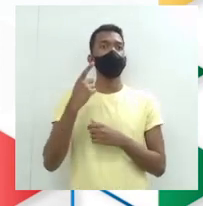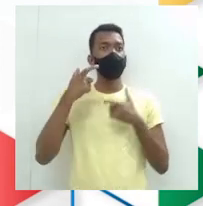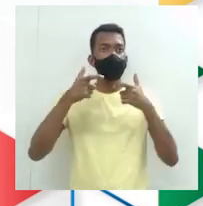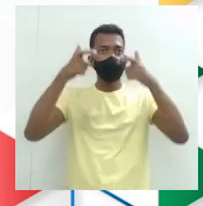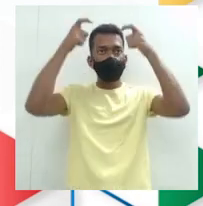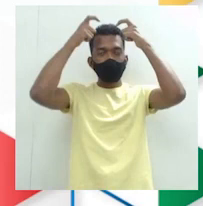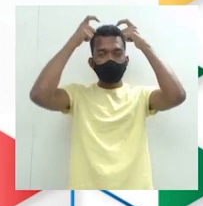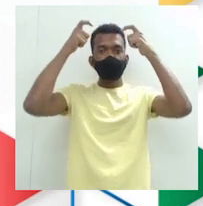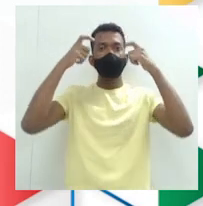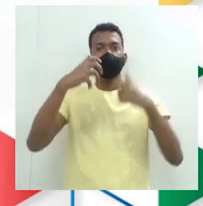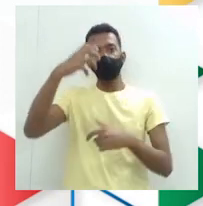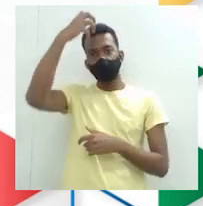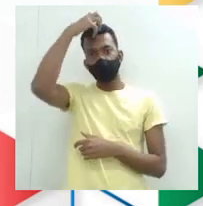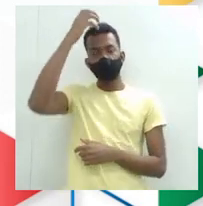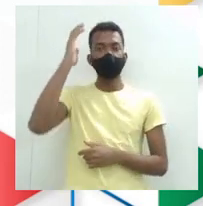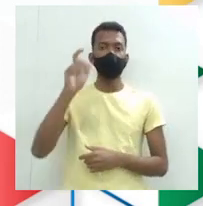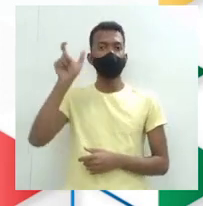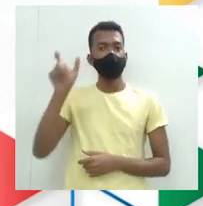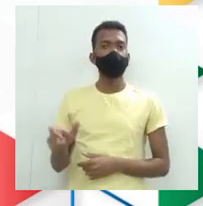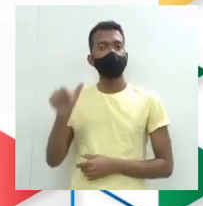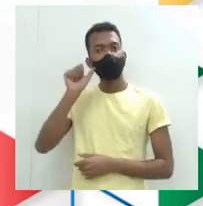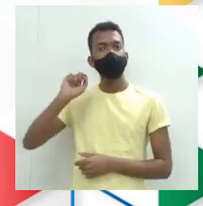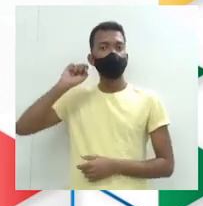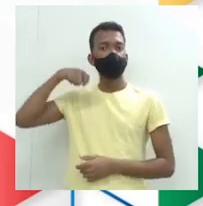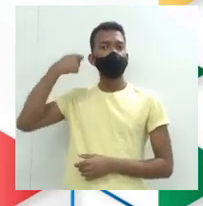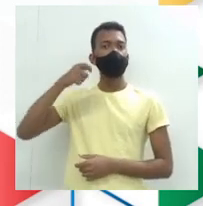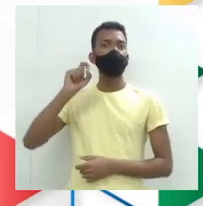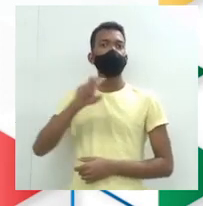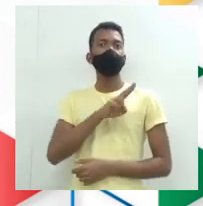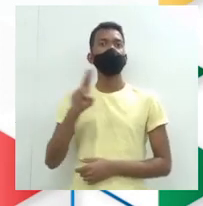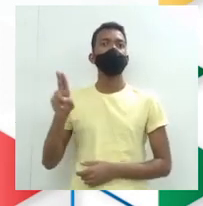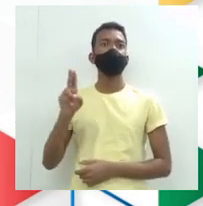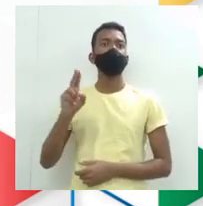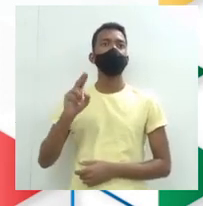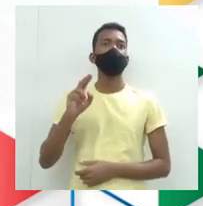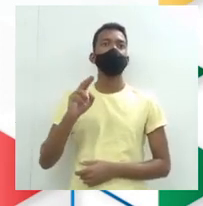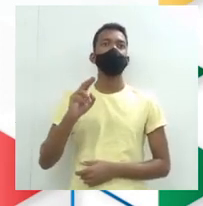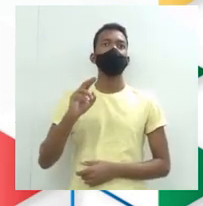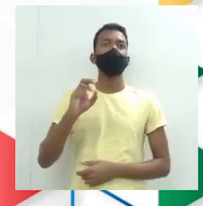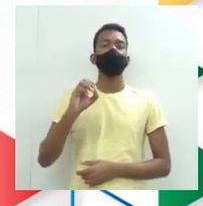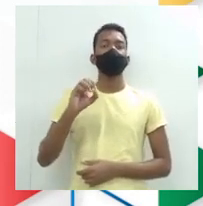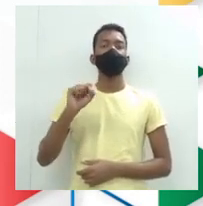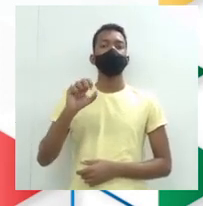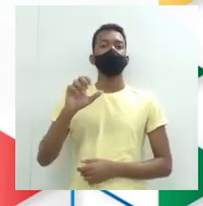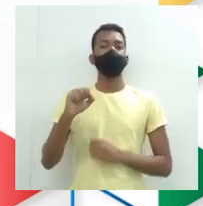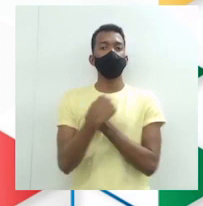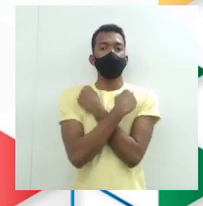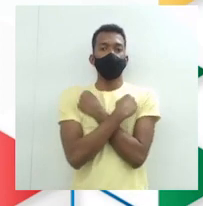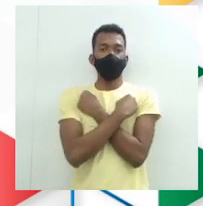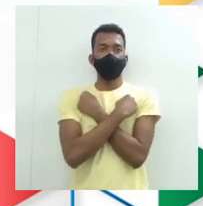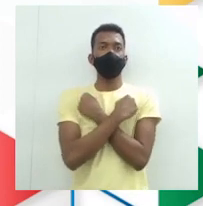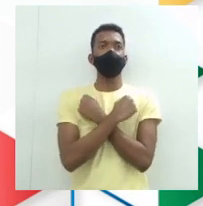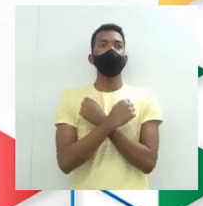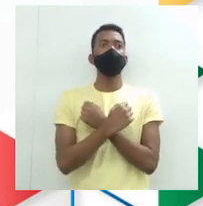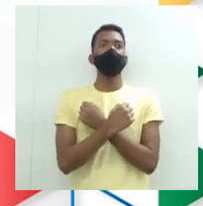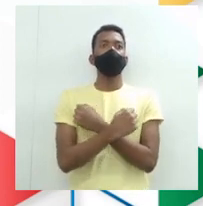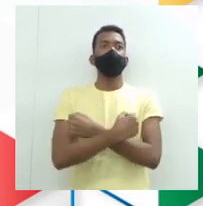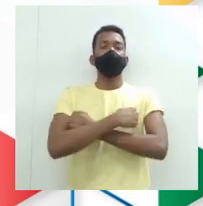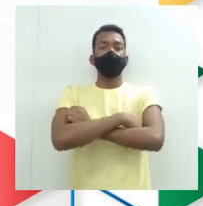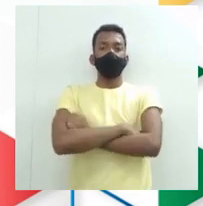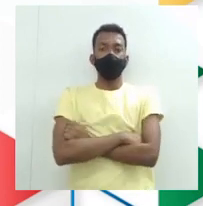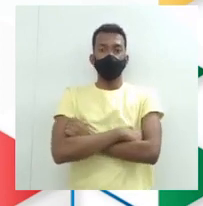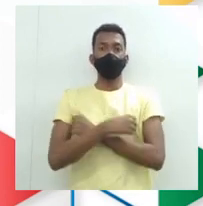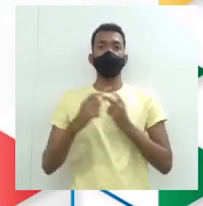de premiação enquanto atriz, que chama de Oscar, Emmy e Tony. E claro, a primeira pessoa